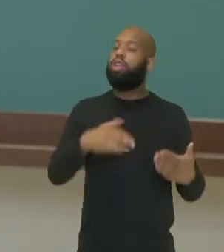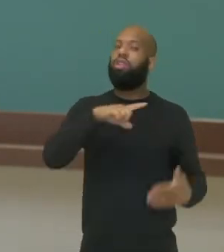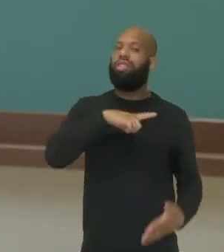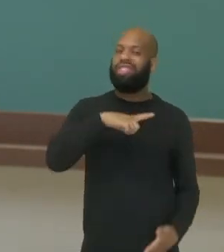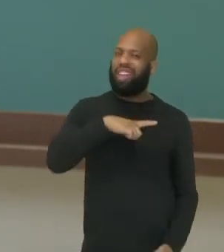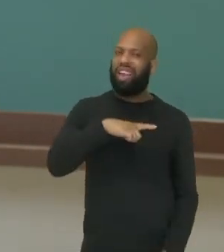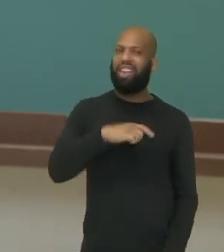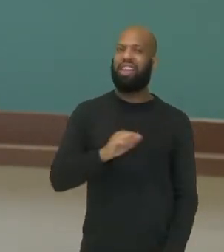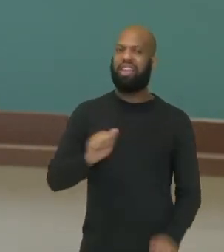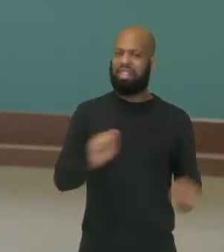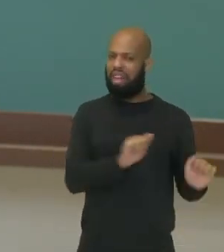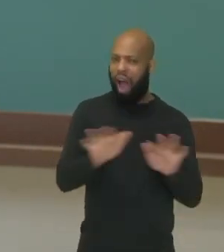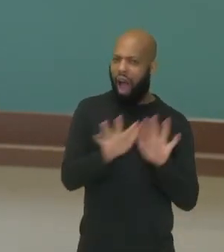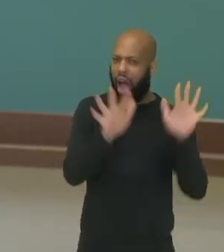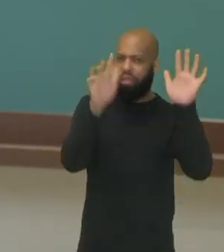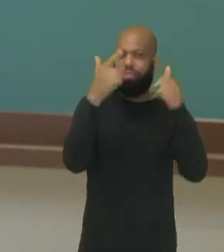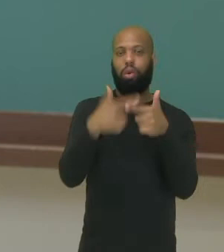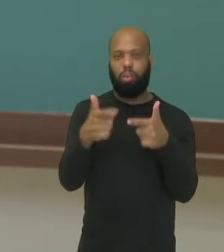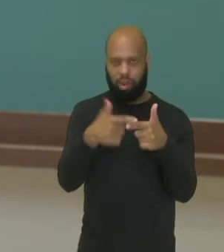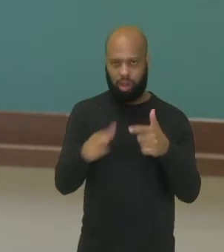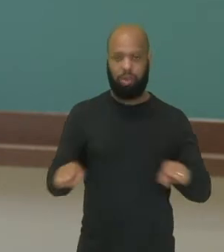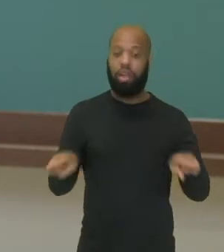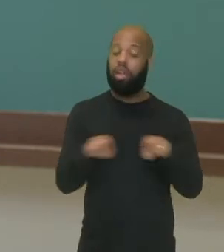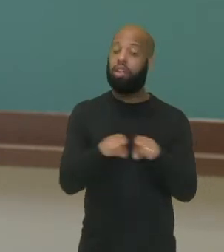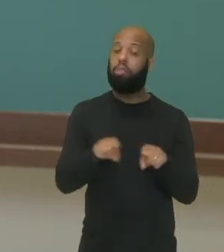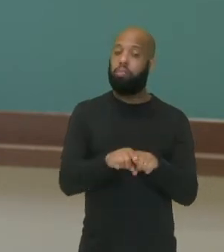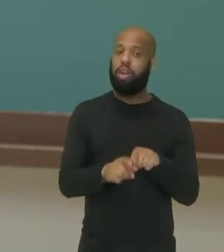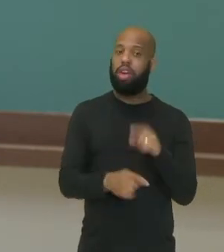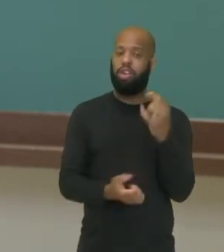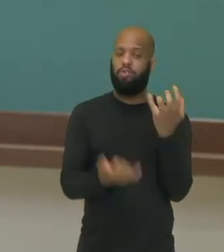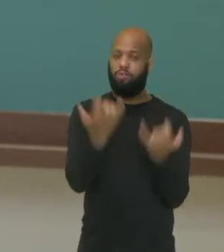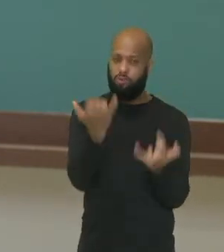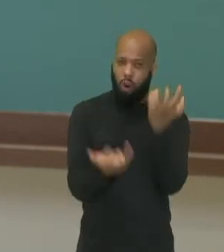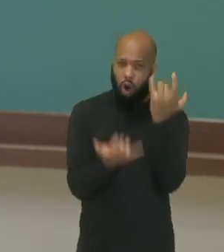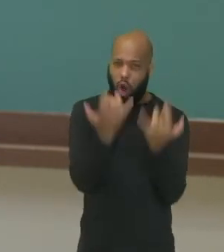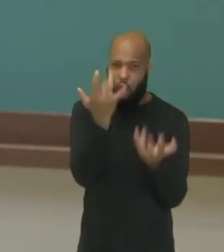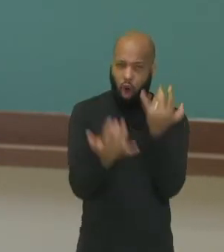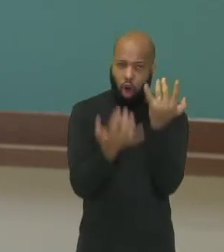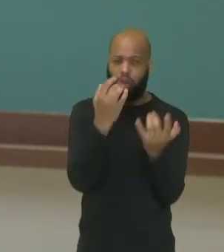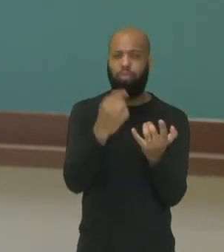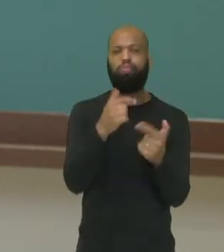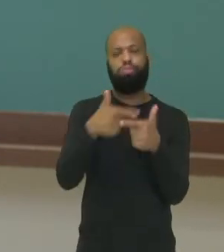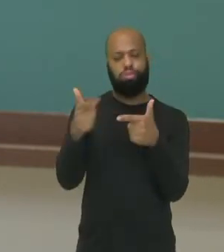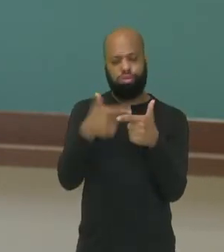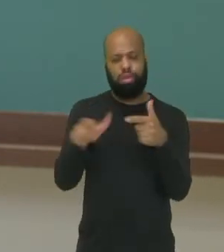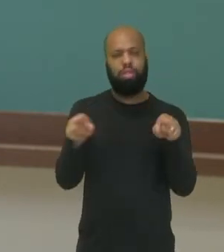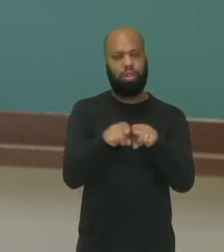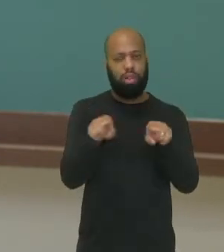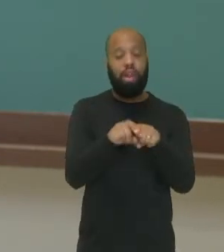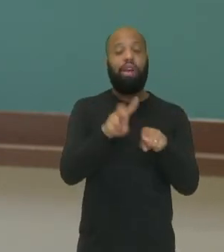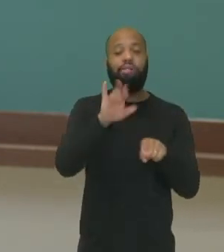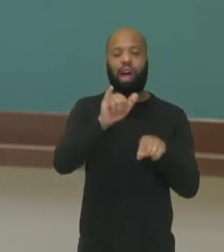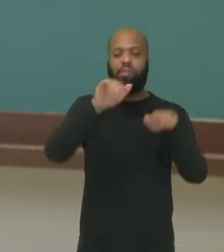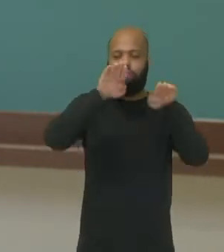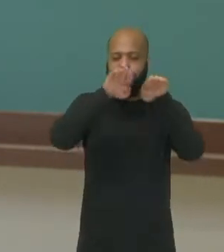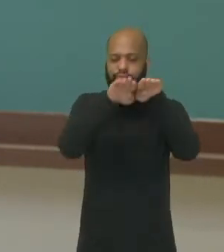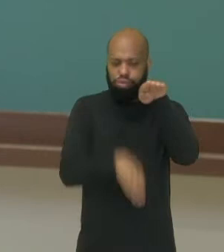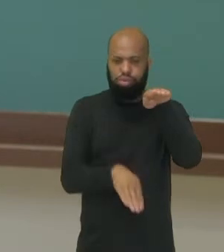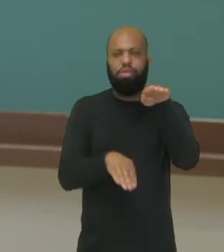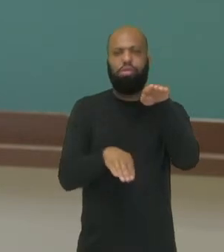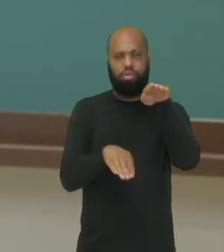ali provocar a destruição dos habitats, das espécies, né? Provocando desequilíbrio